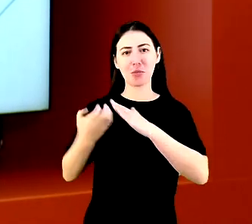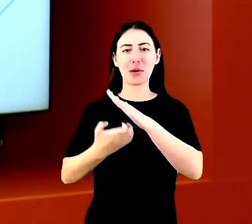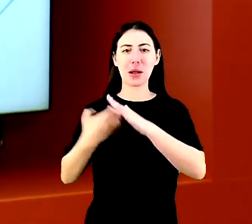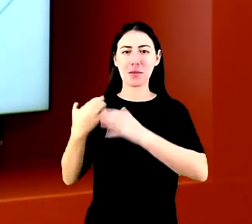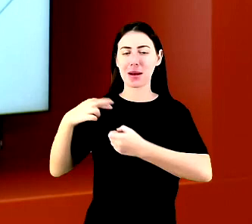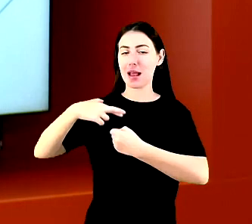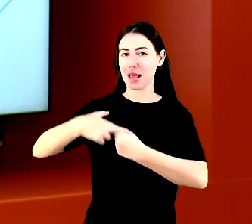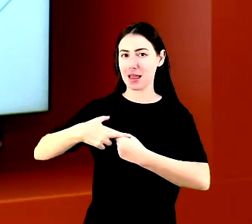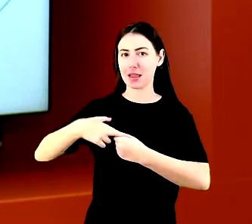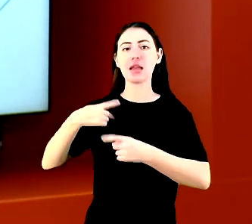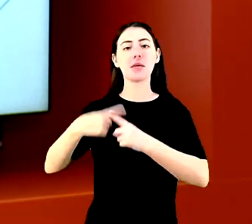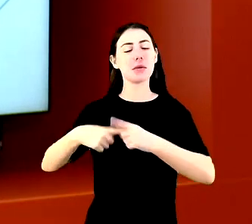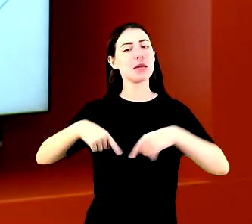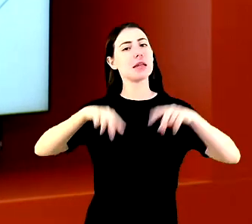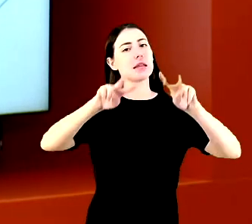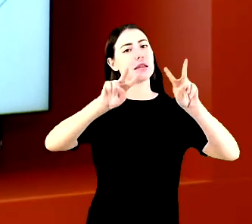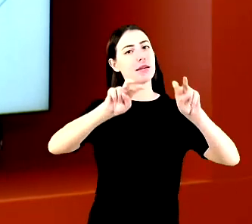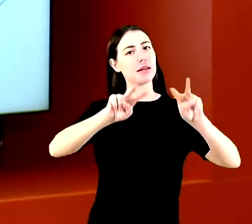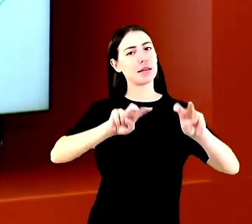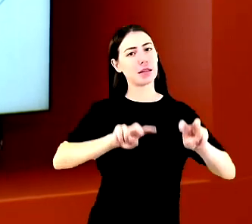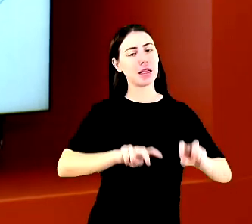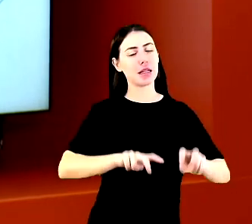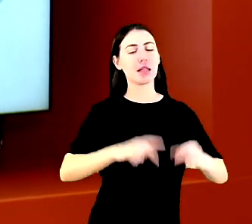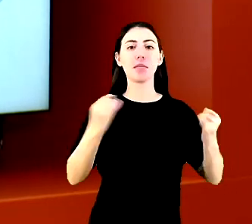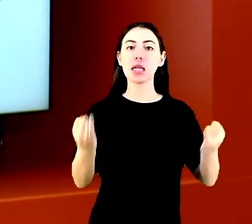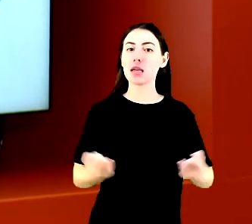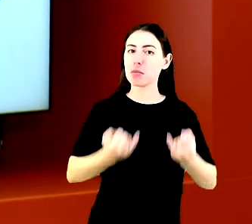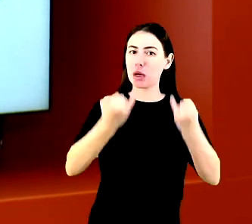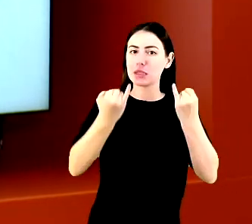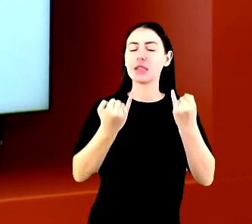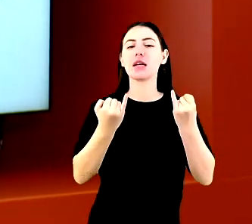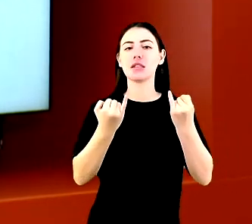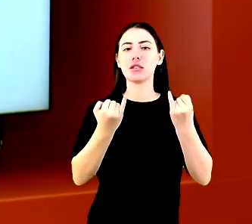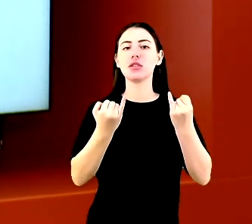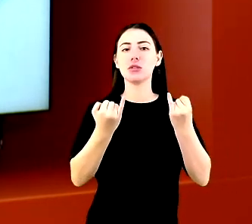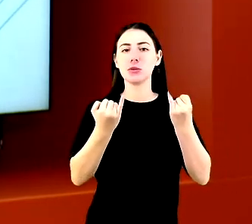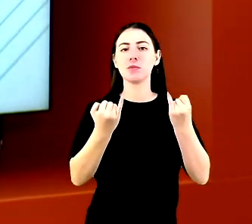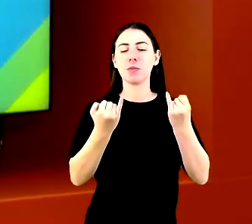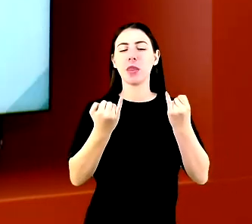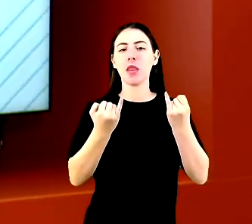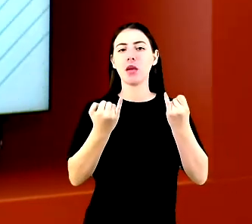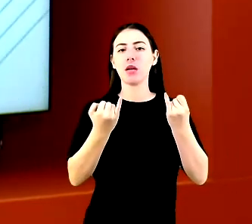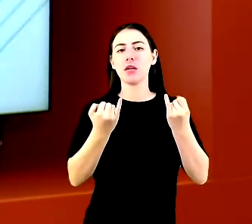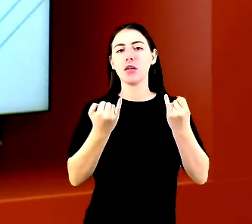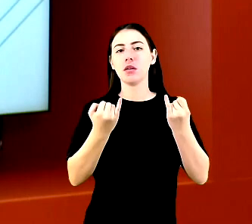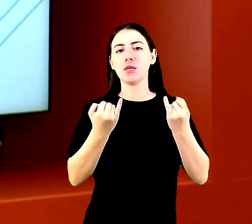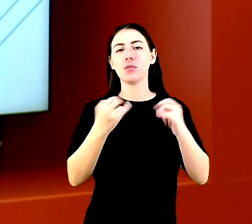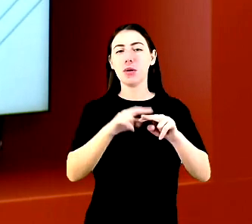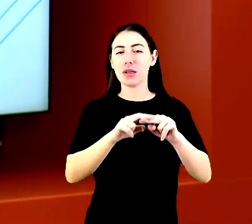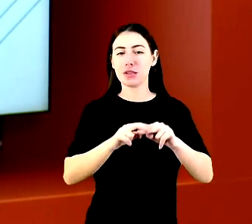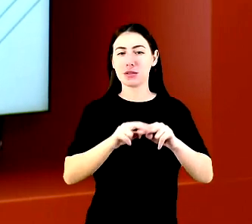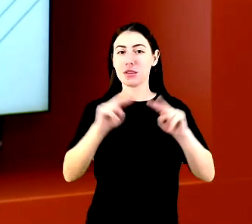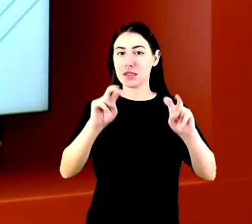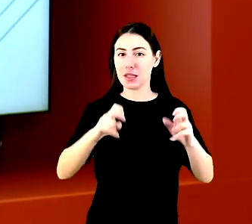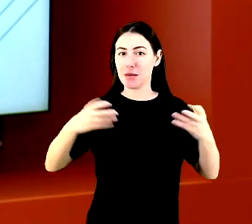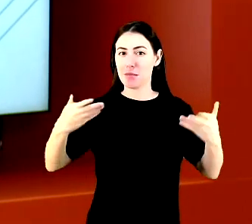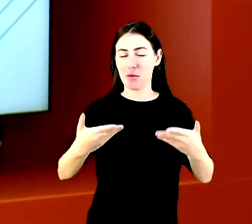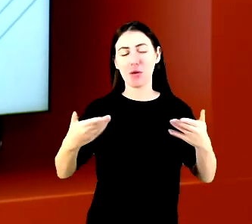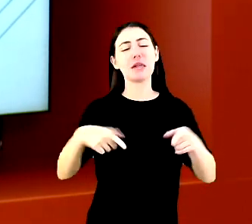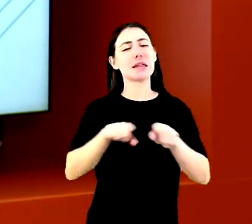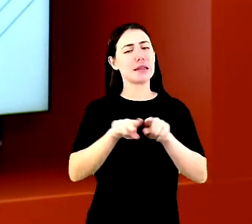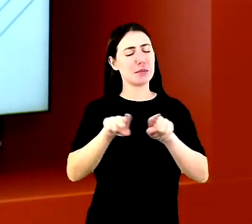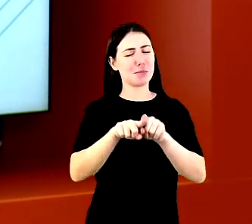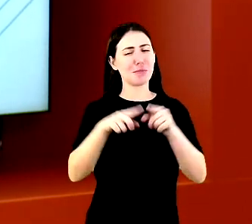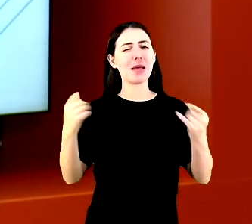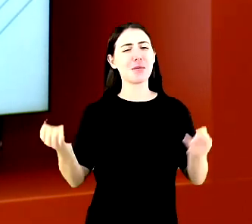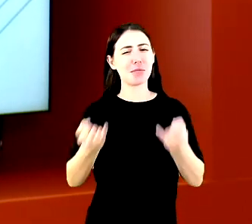fato que são tendência hoje, e esse tema de hoje é muito importante porque envolve não só a questão do